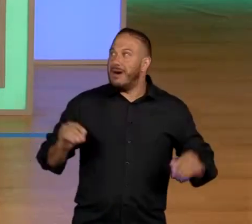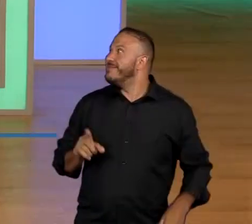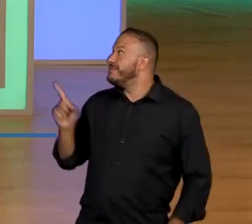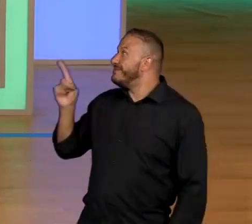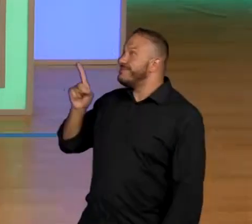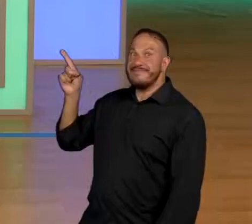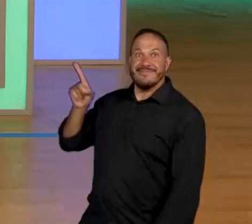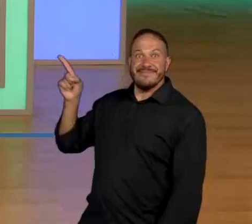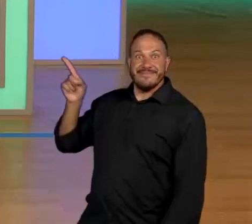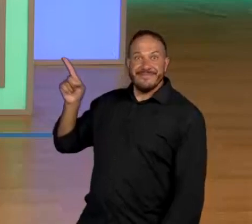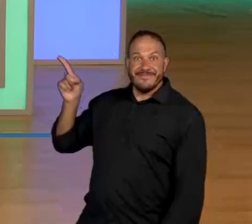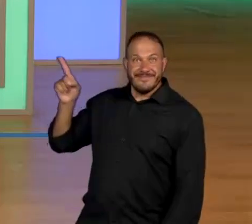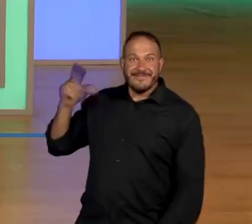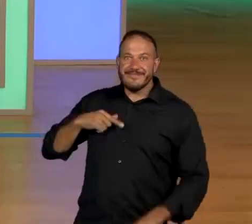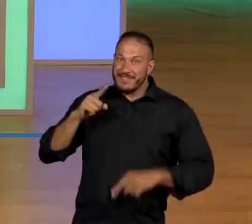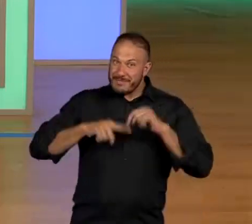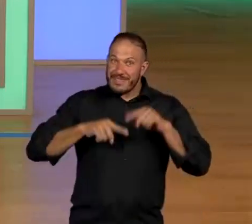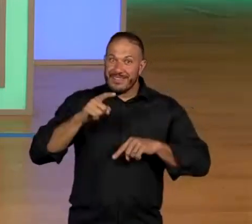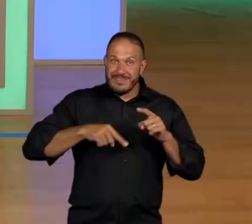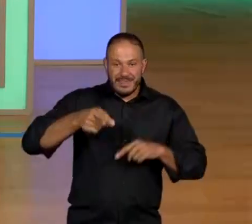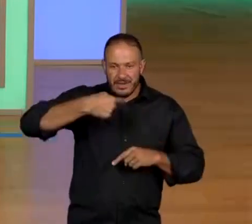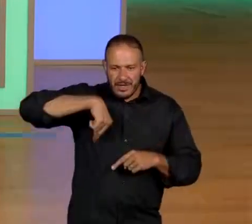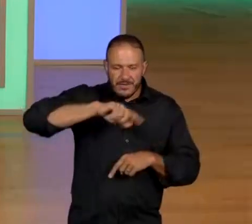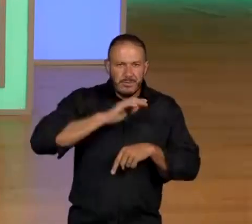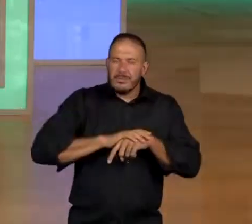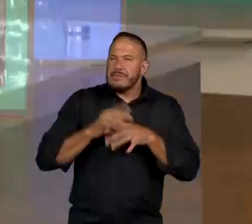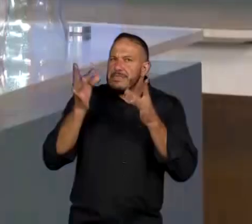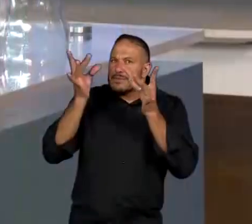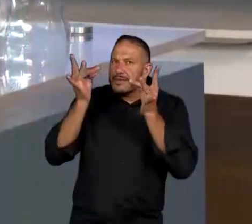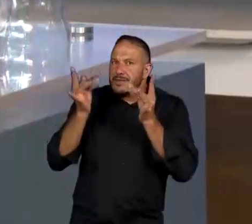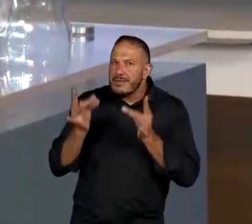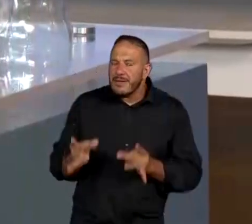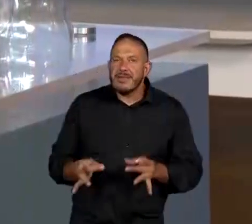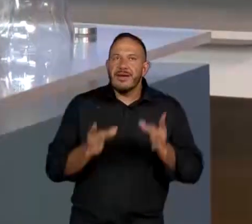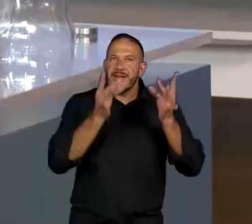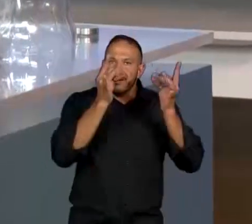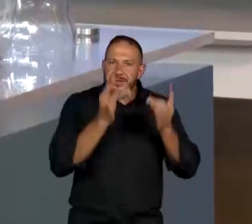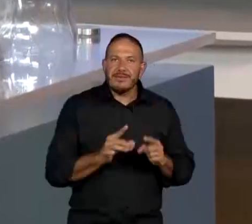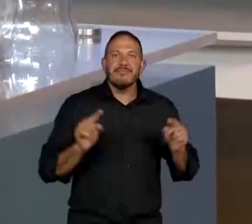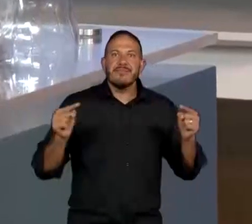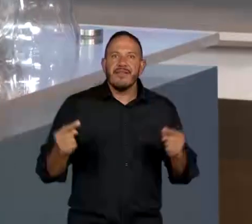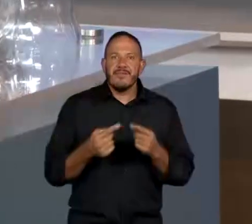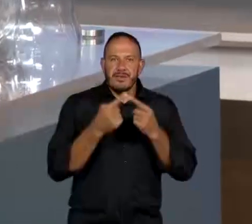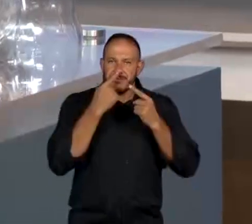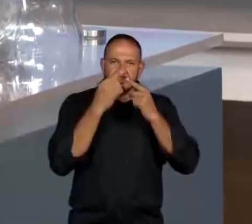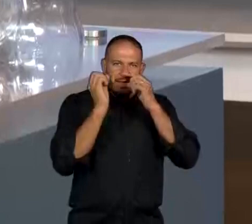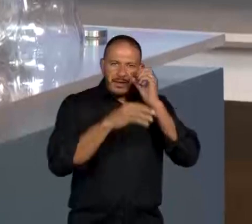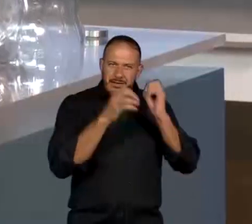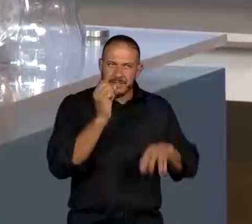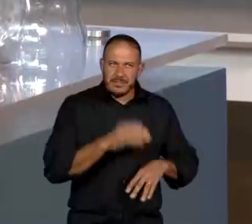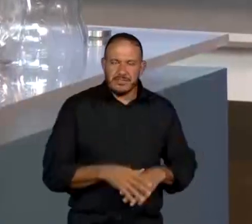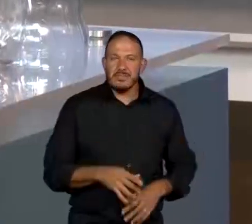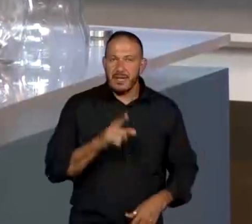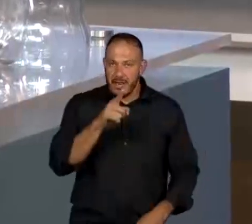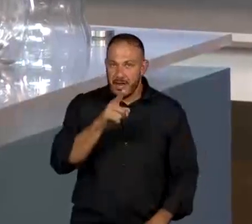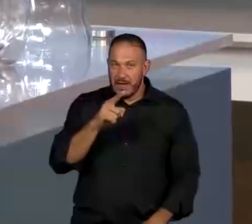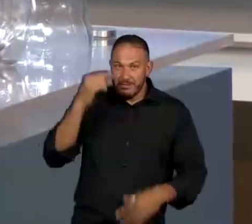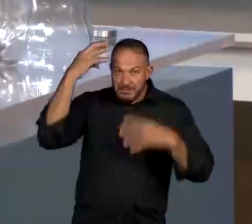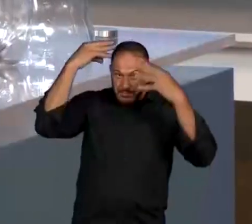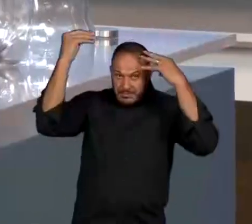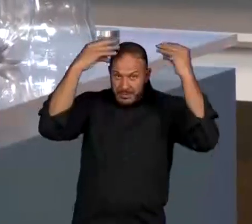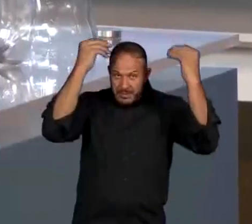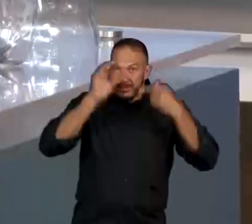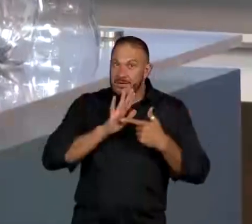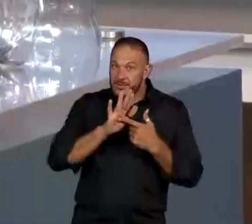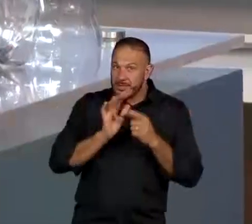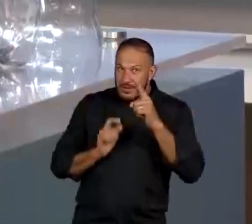alguns materiais que nós já vamos detalhar, que tem a ver com esse lixo orgânico. Ó, o oráculo já está mostrando, deixa eu ver certinho. Aqui